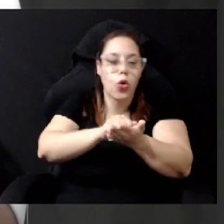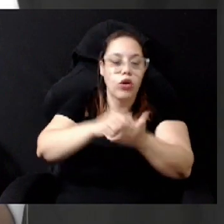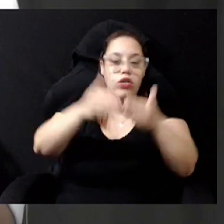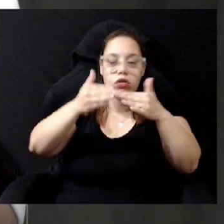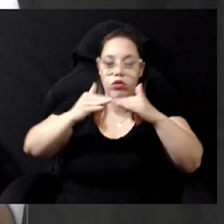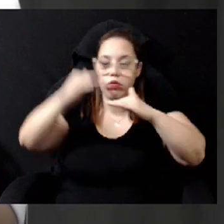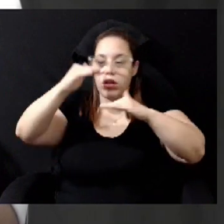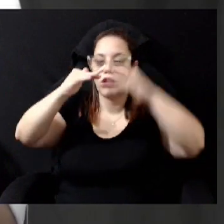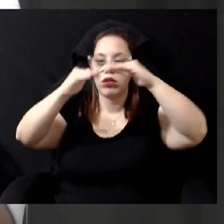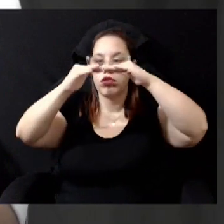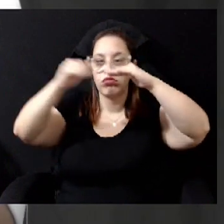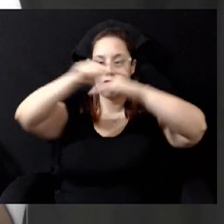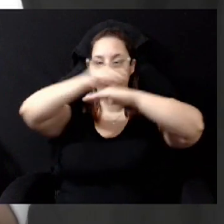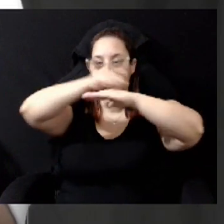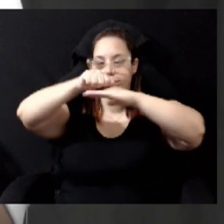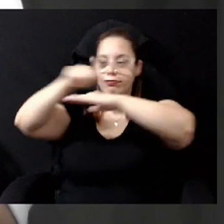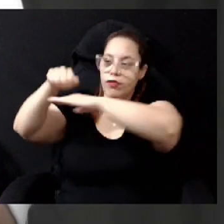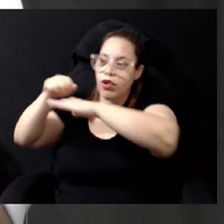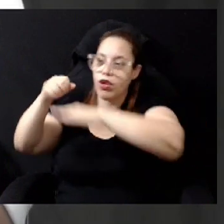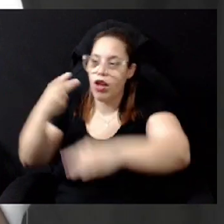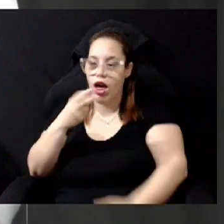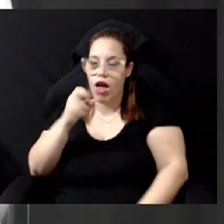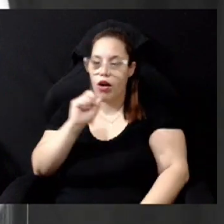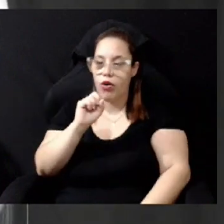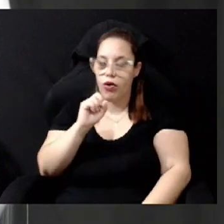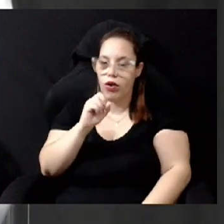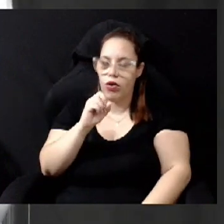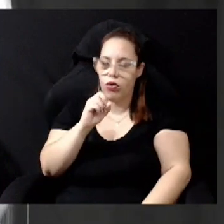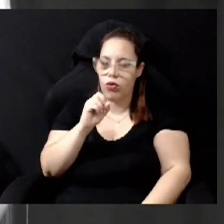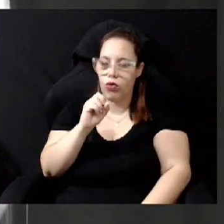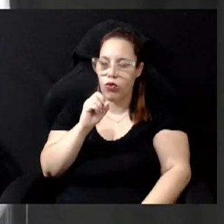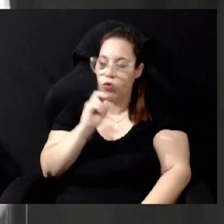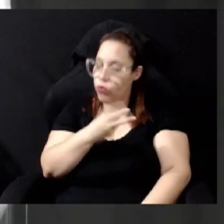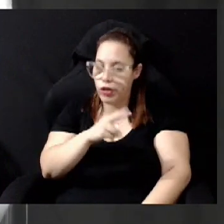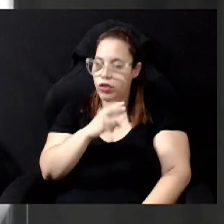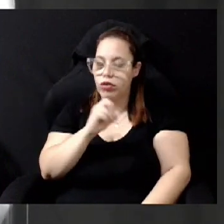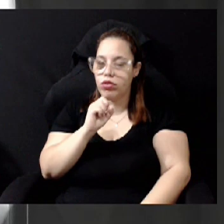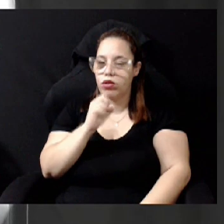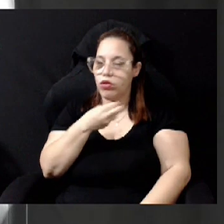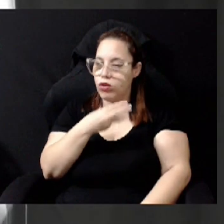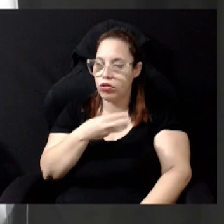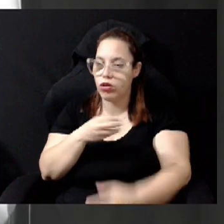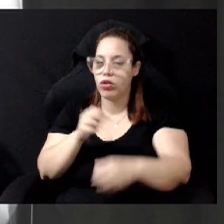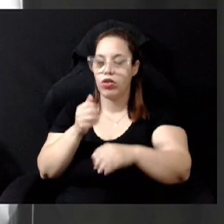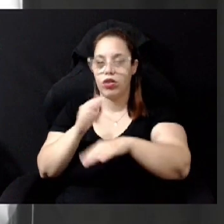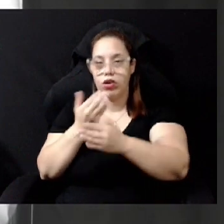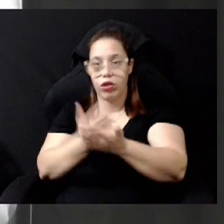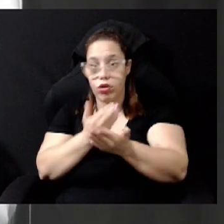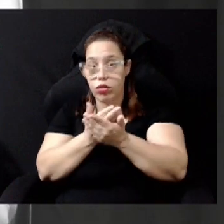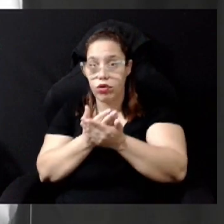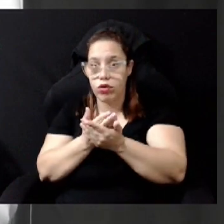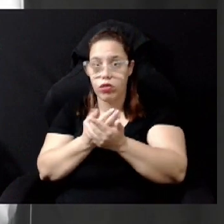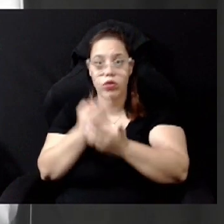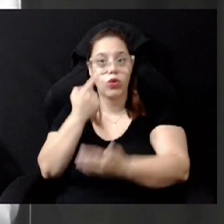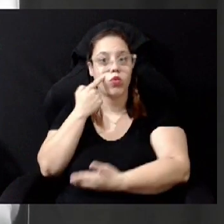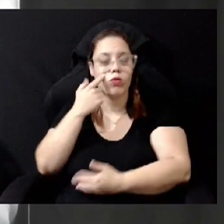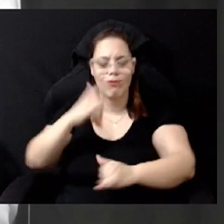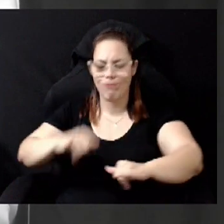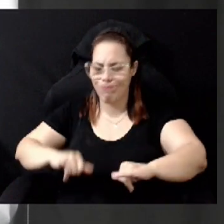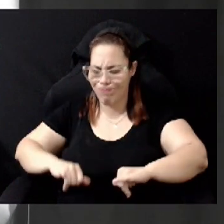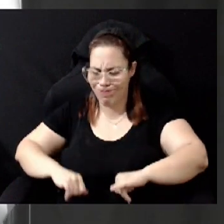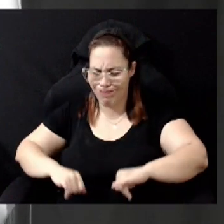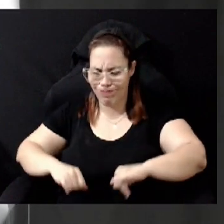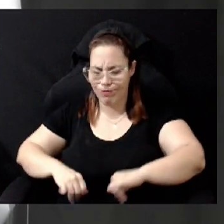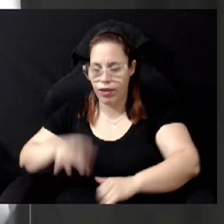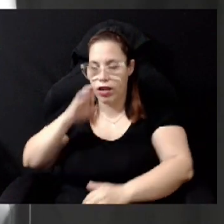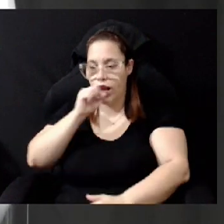Só que quando aos 22, 23 anos eu já estava estudando, eu via o sofrimento, sábado, domingo,